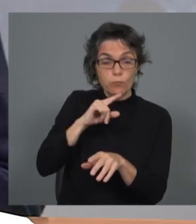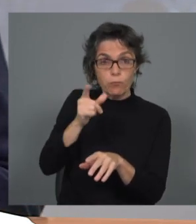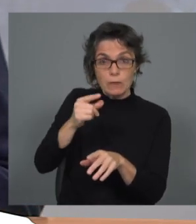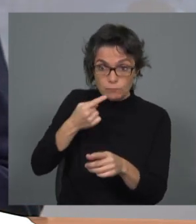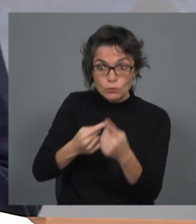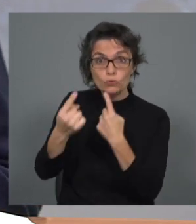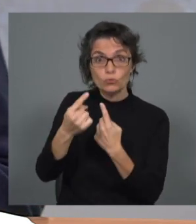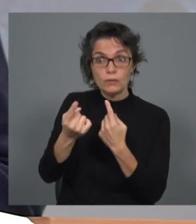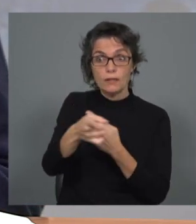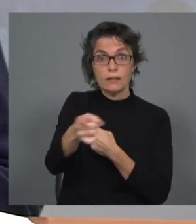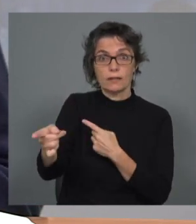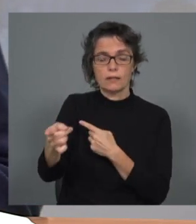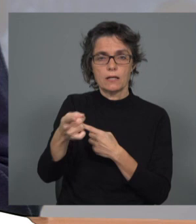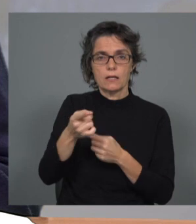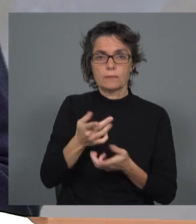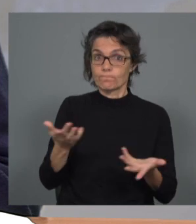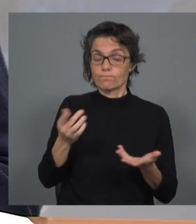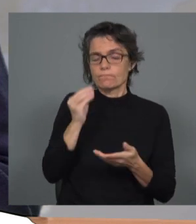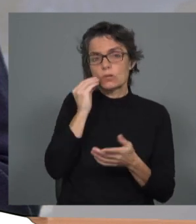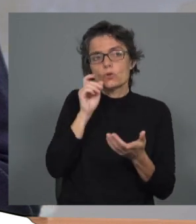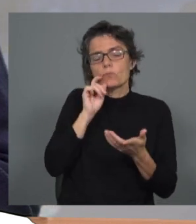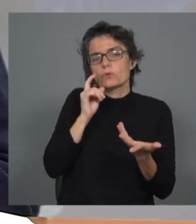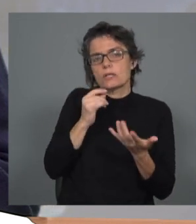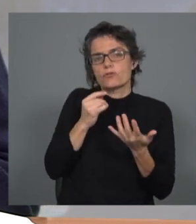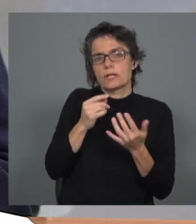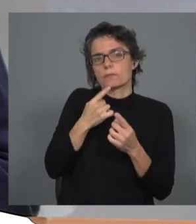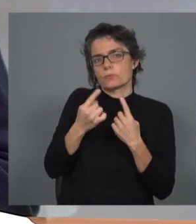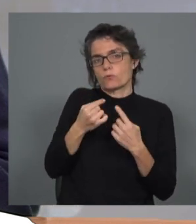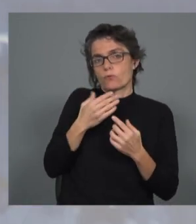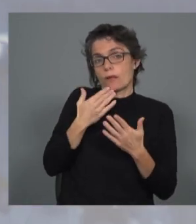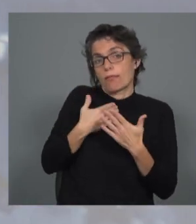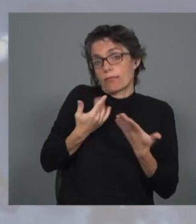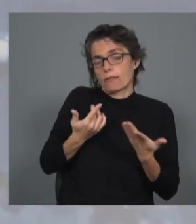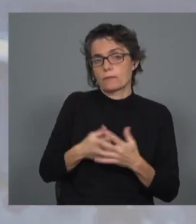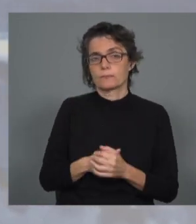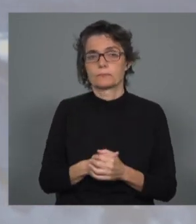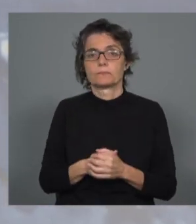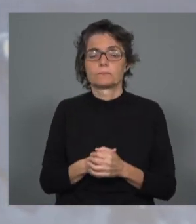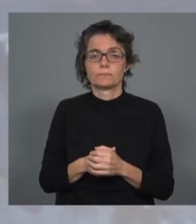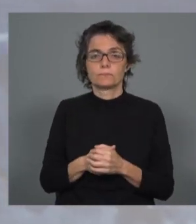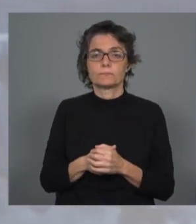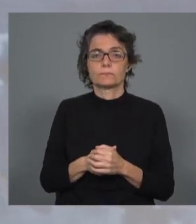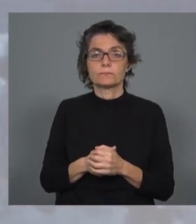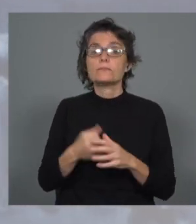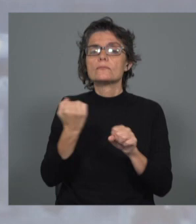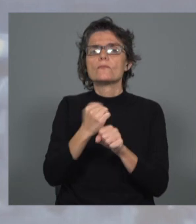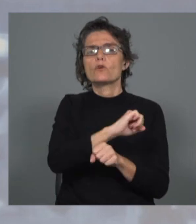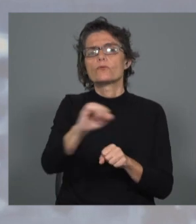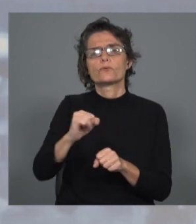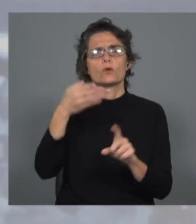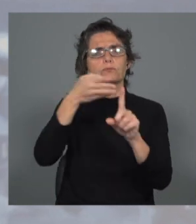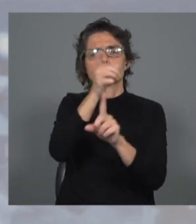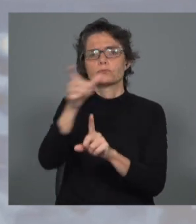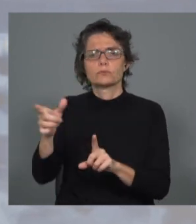proteção nessa denúncia. Entra aqui também o trabalho que muitos missionários têm de aposta na